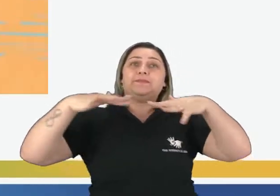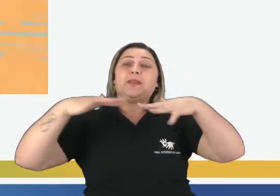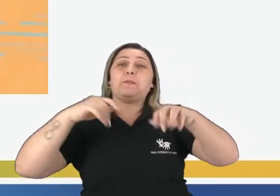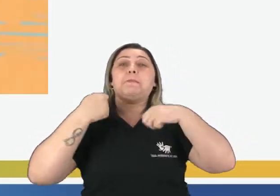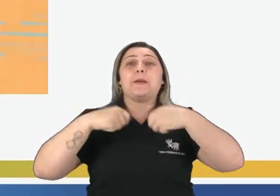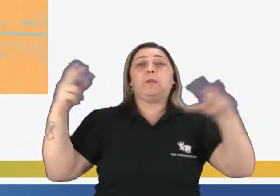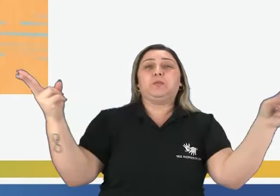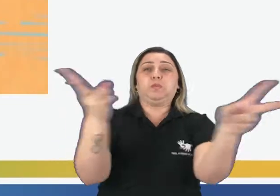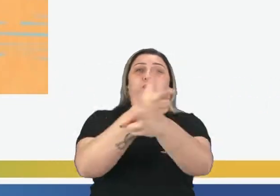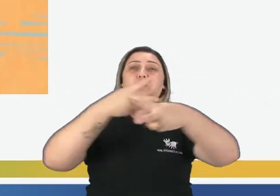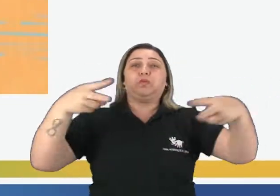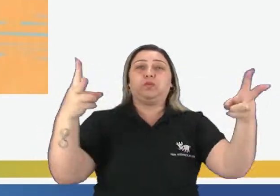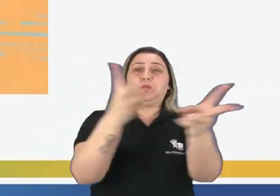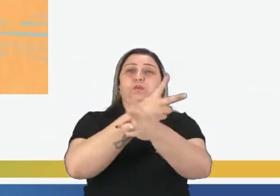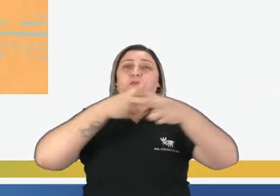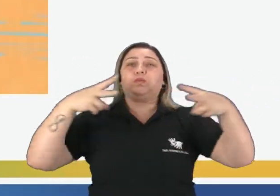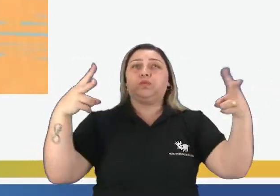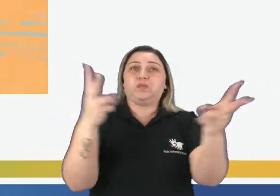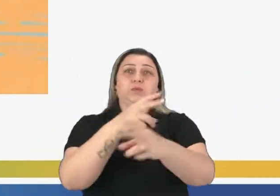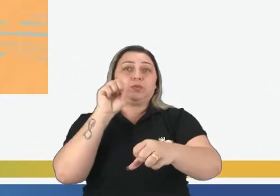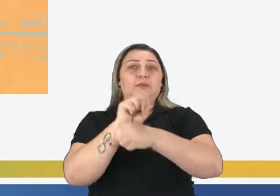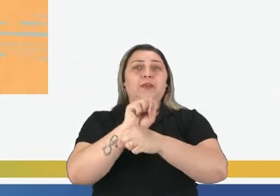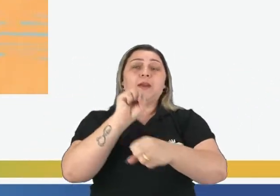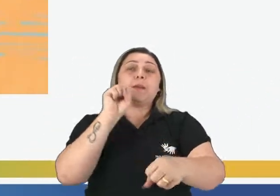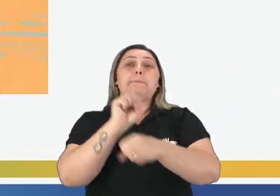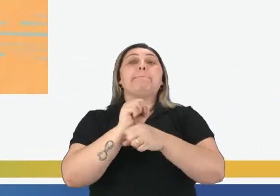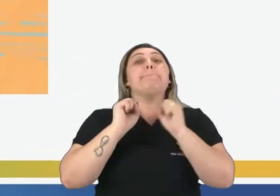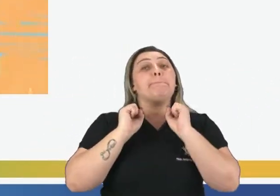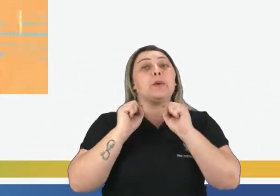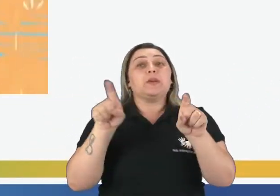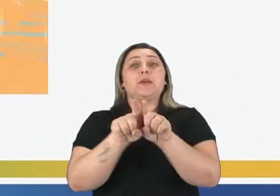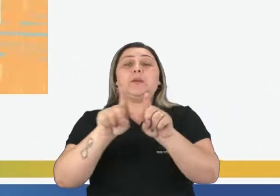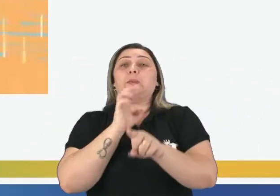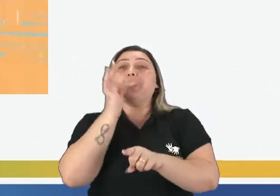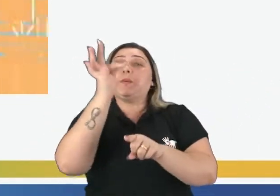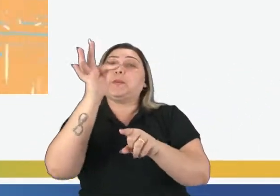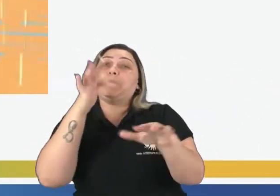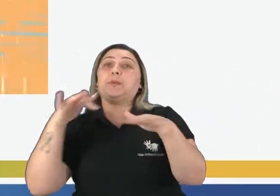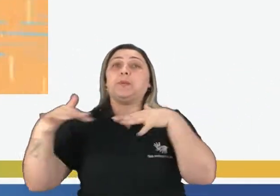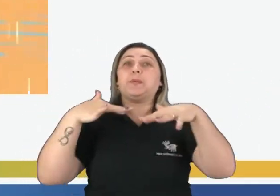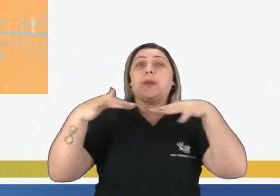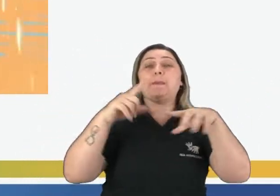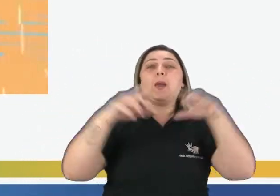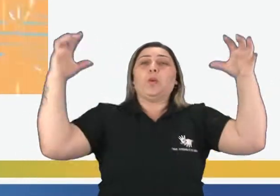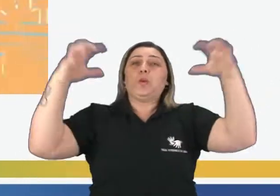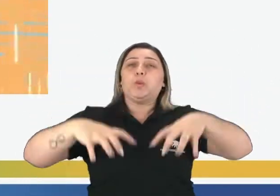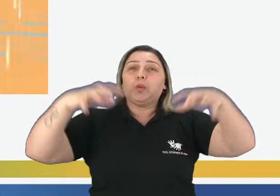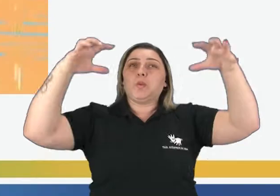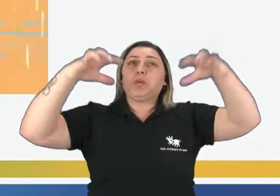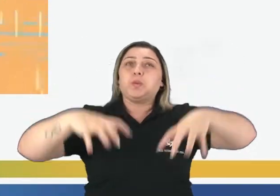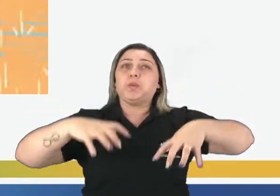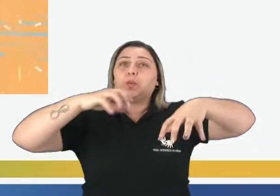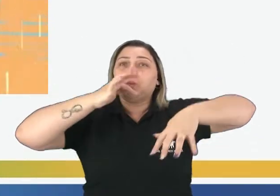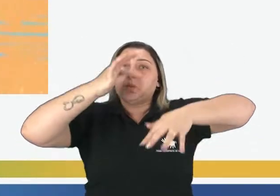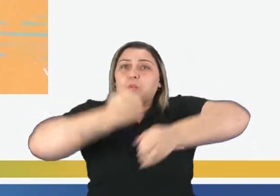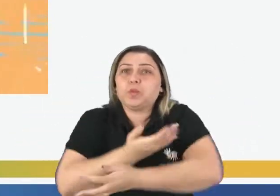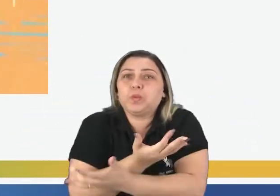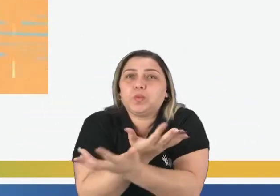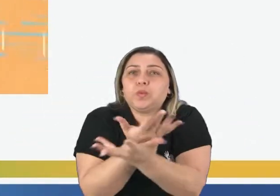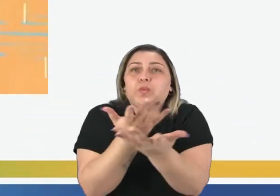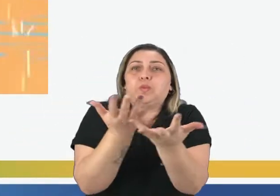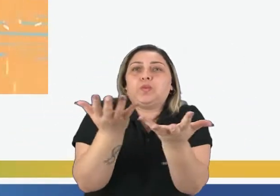muito vento que não pare de soprar. Posso também as flores sacudir, mas precisa muita chuva para me fazer